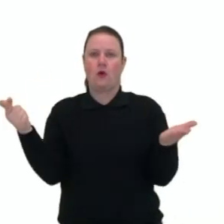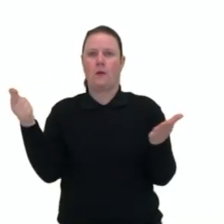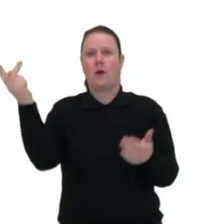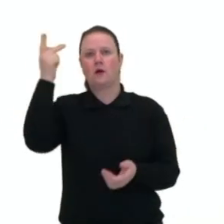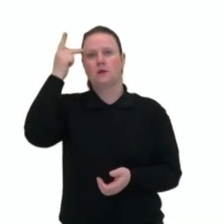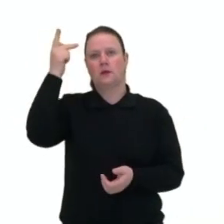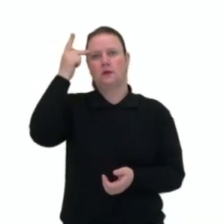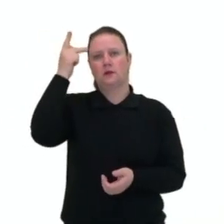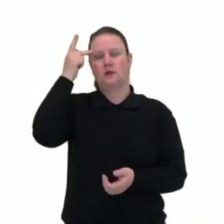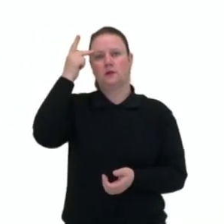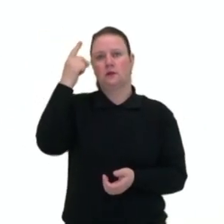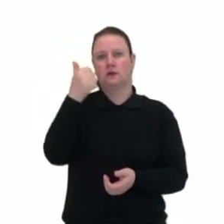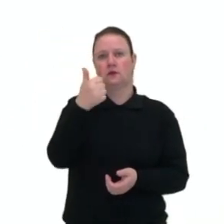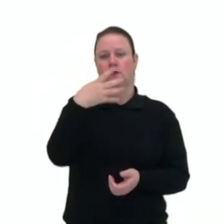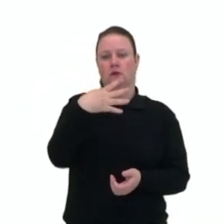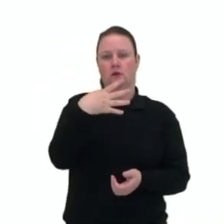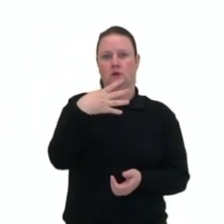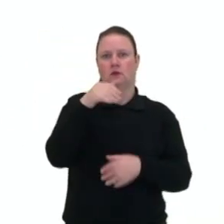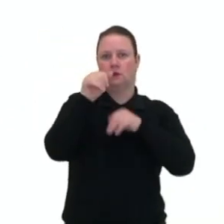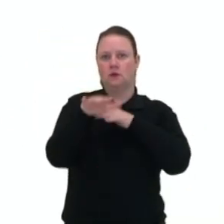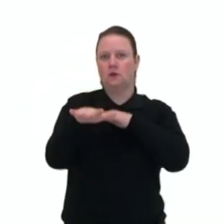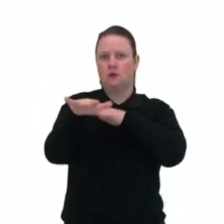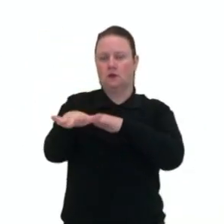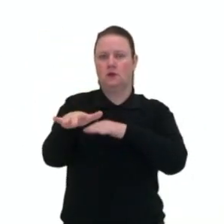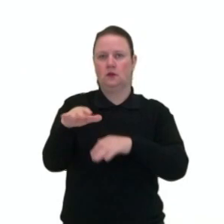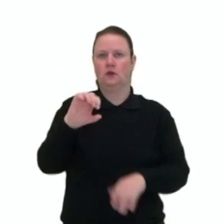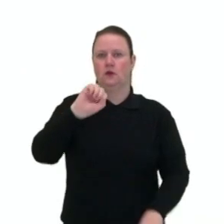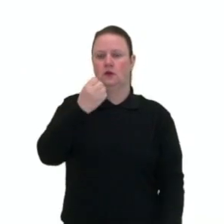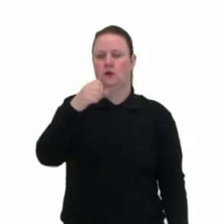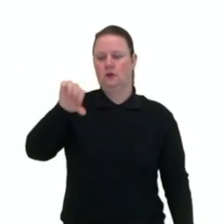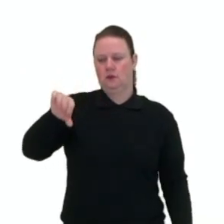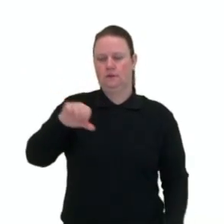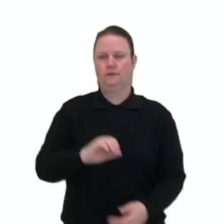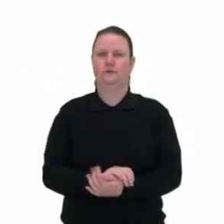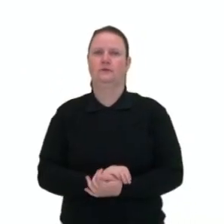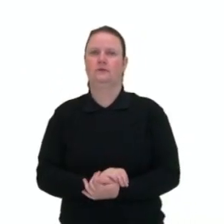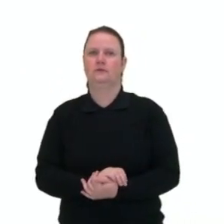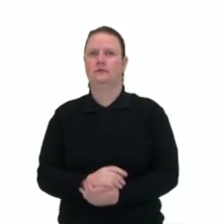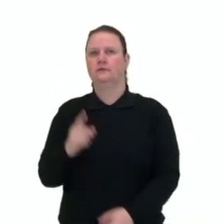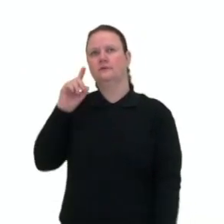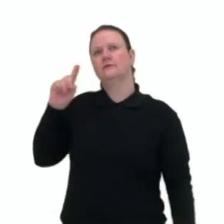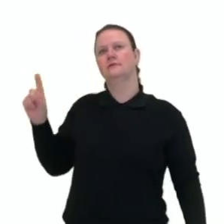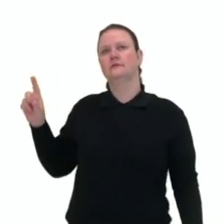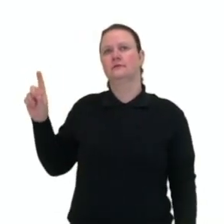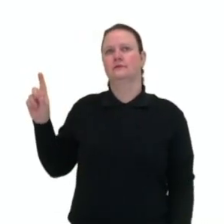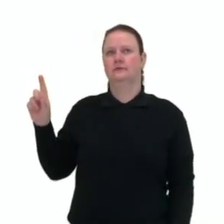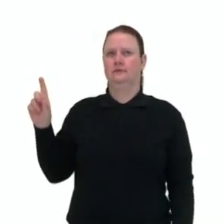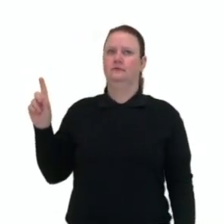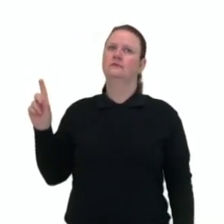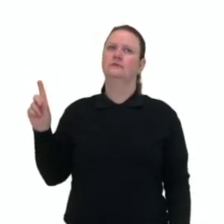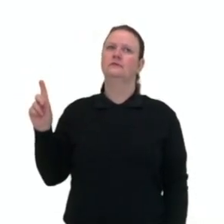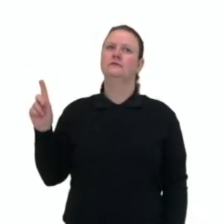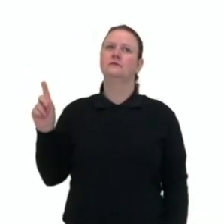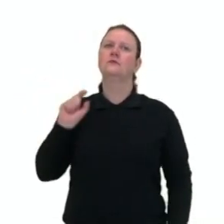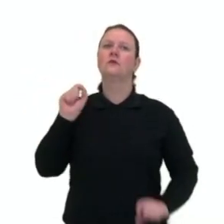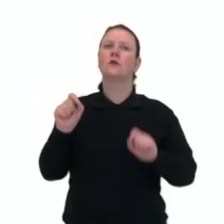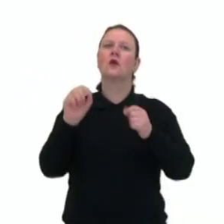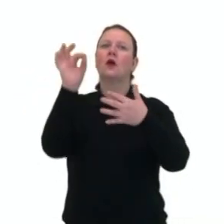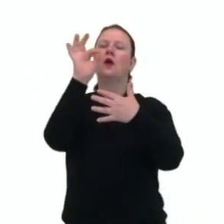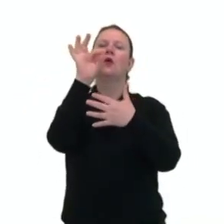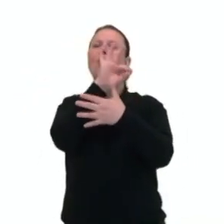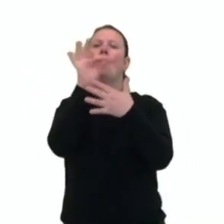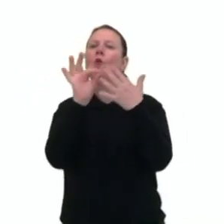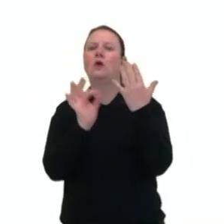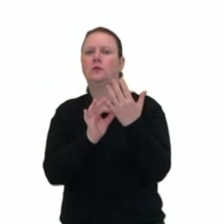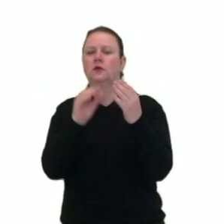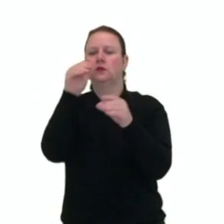Paulo em 14 de setembro de 1989. Dê uma boa olhada na imagem. A quais características da